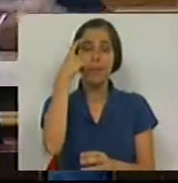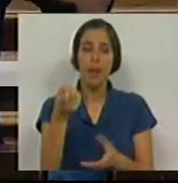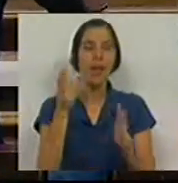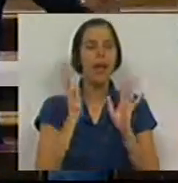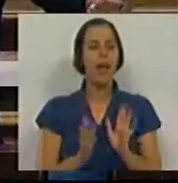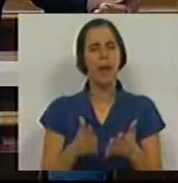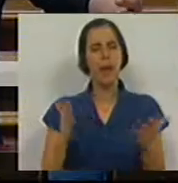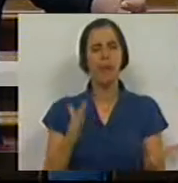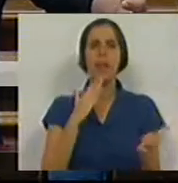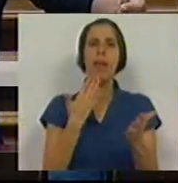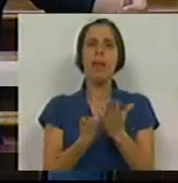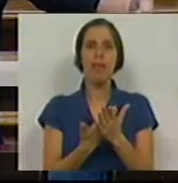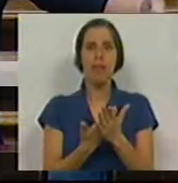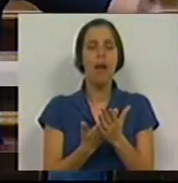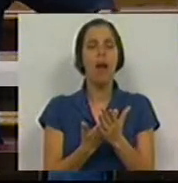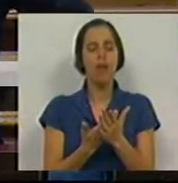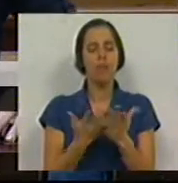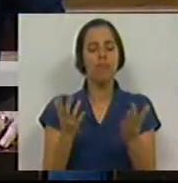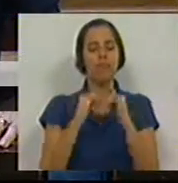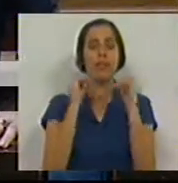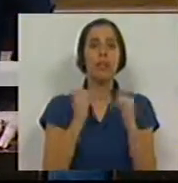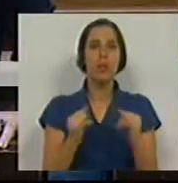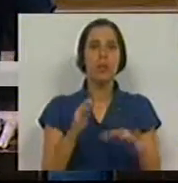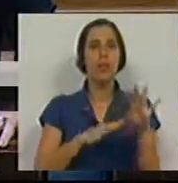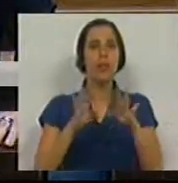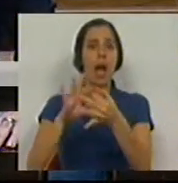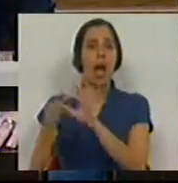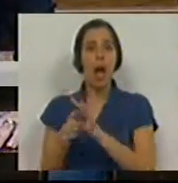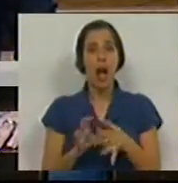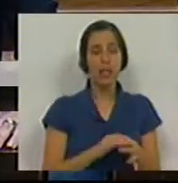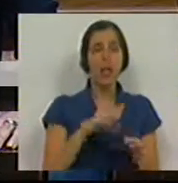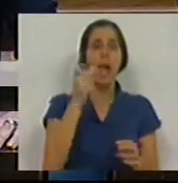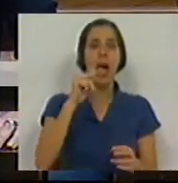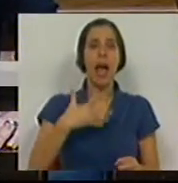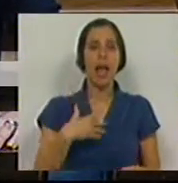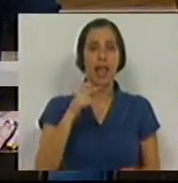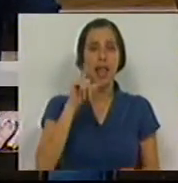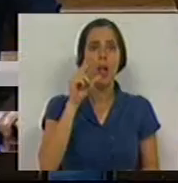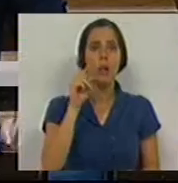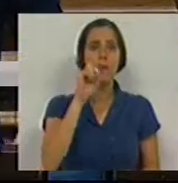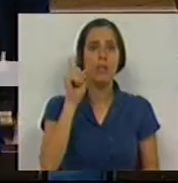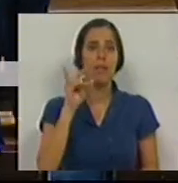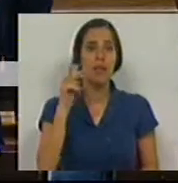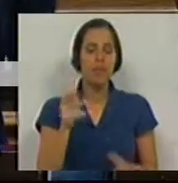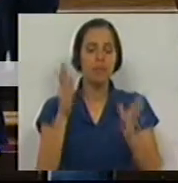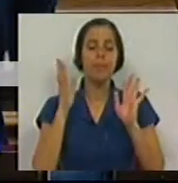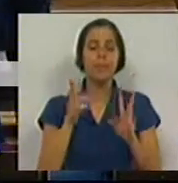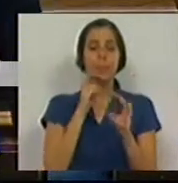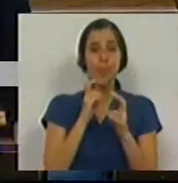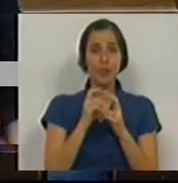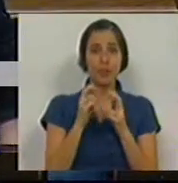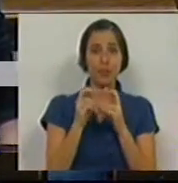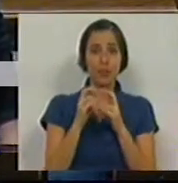preciso dar-lhe o seu arco internacional e estabelecer também a articulação com a Andaluzia. É preciso que a